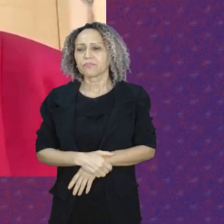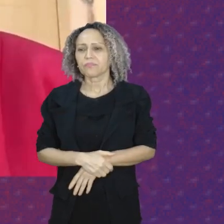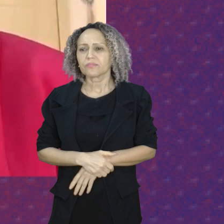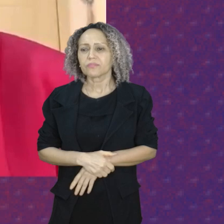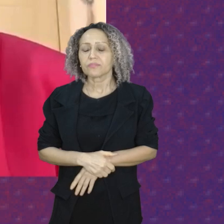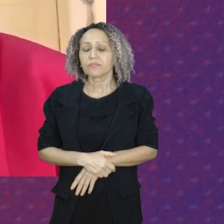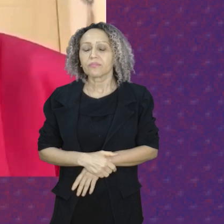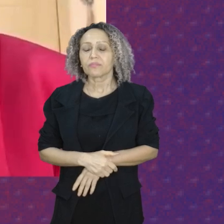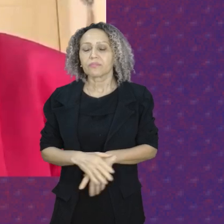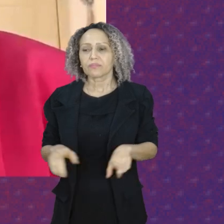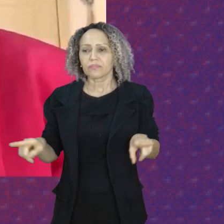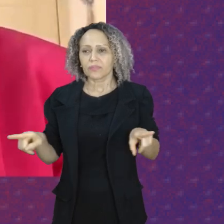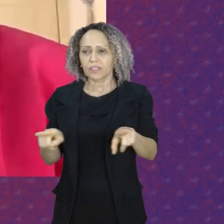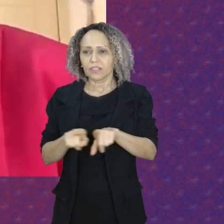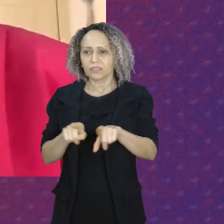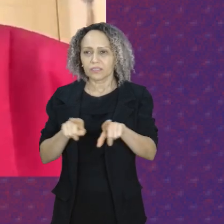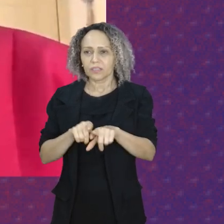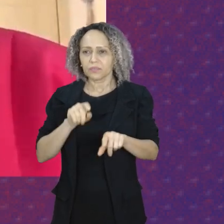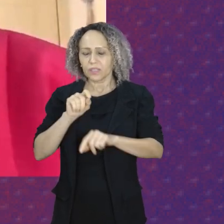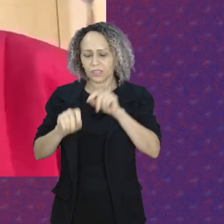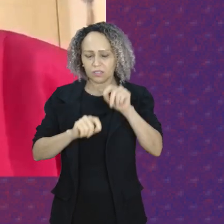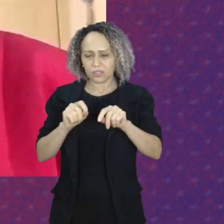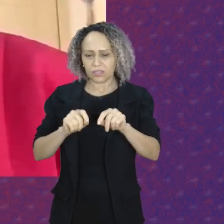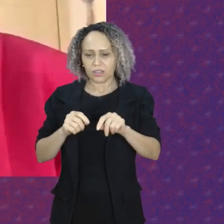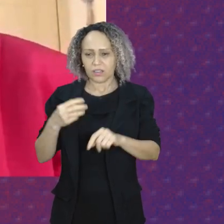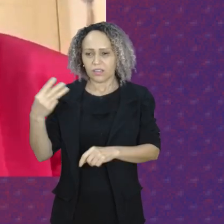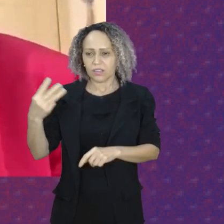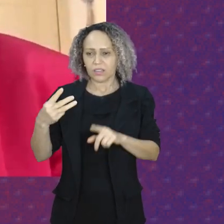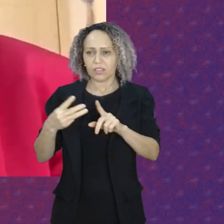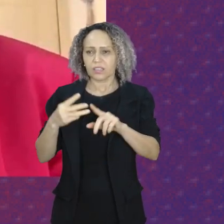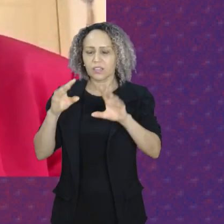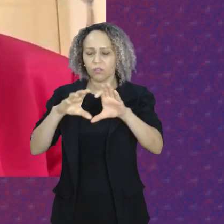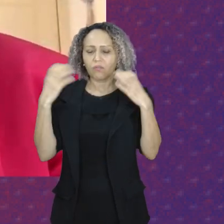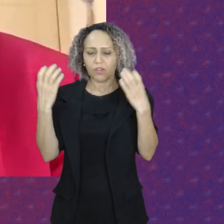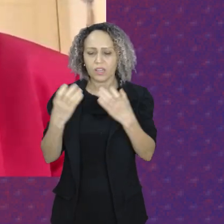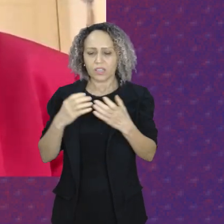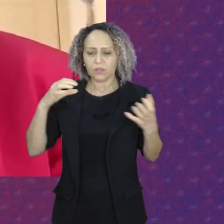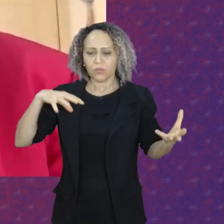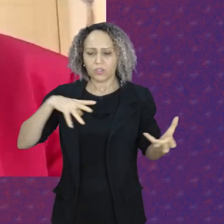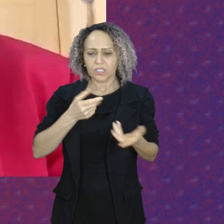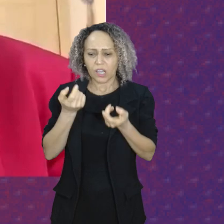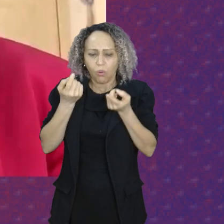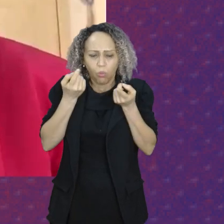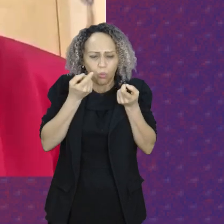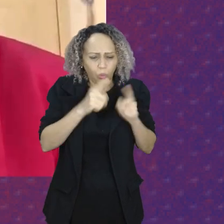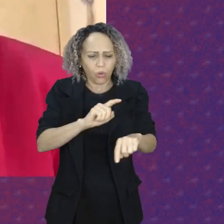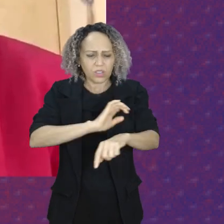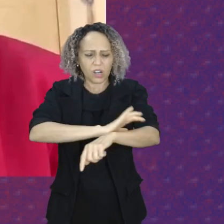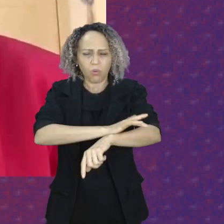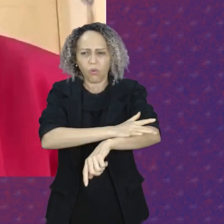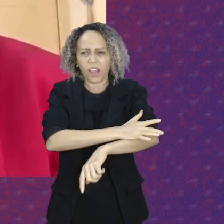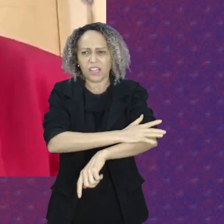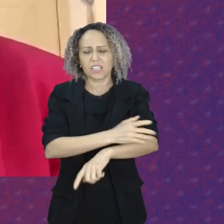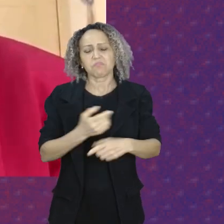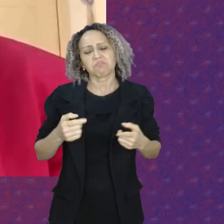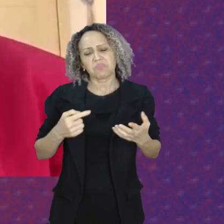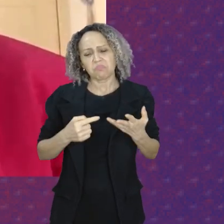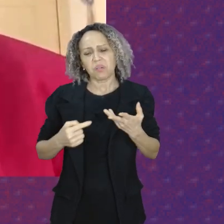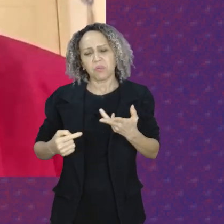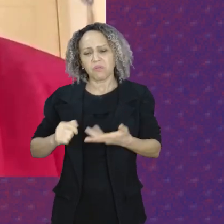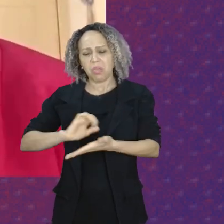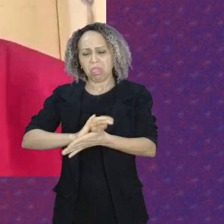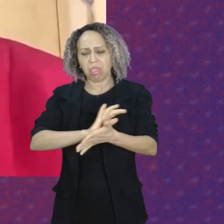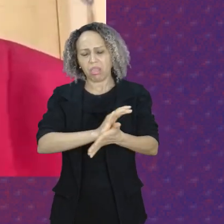Nós tivemos, na terceira Conferência Mundial contra o Racismo e outras formas de